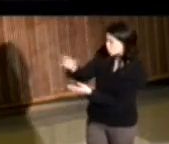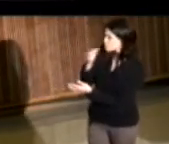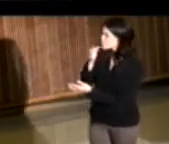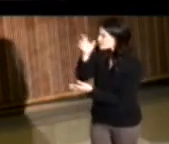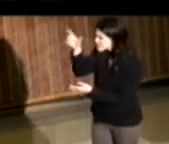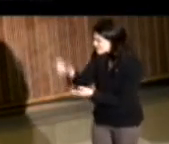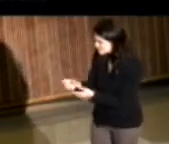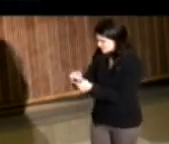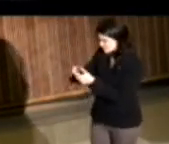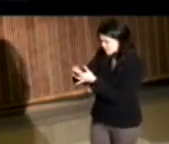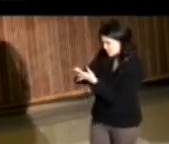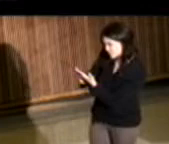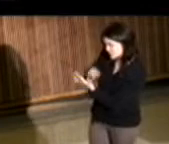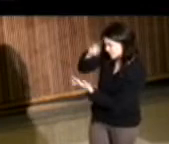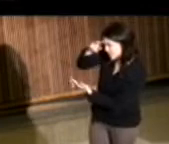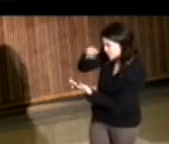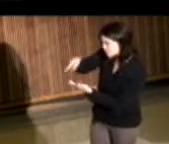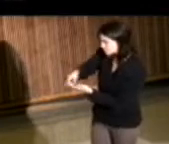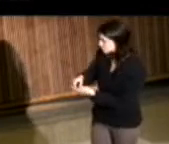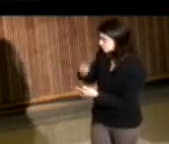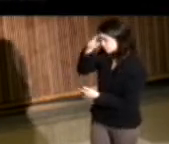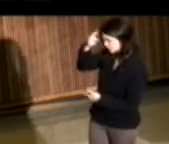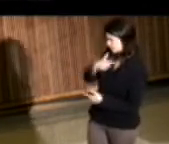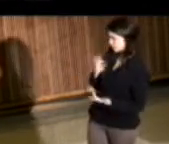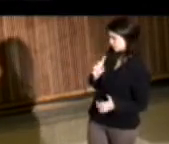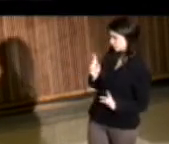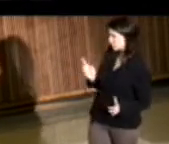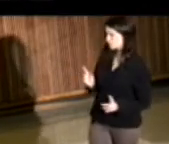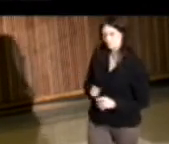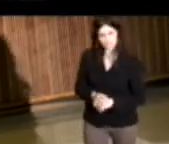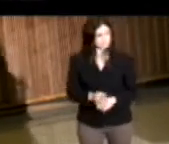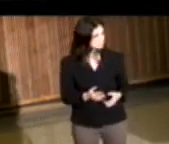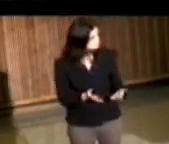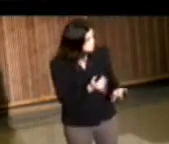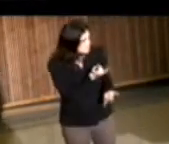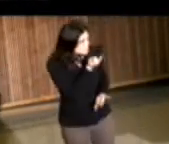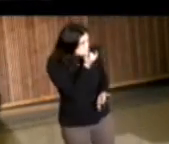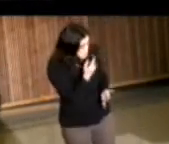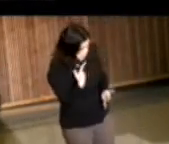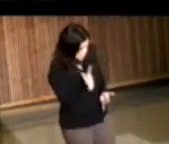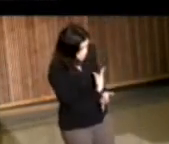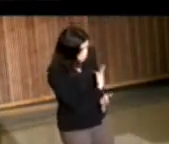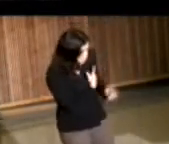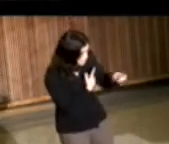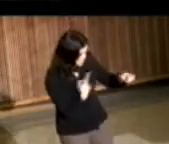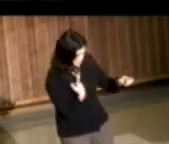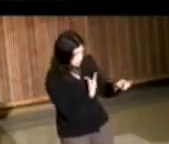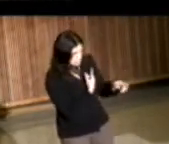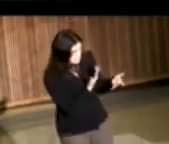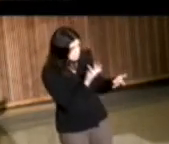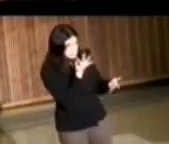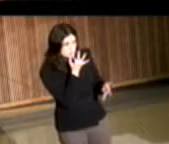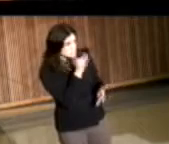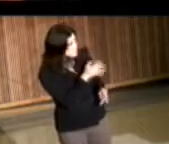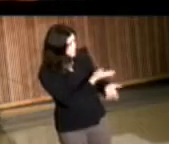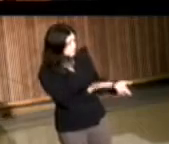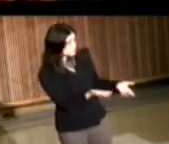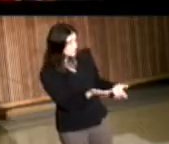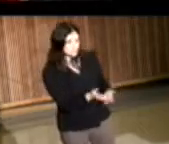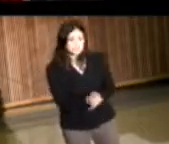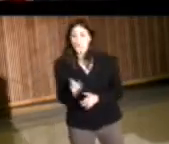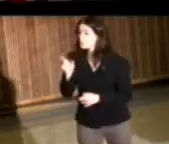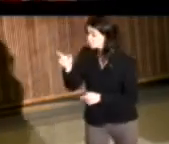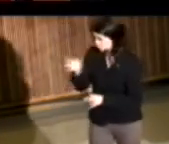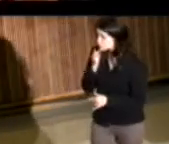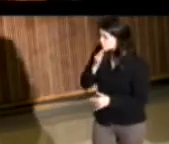de mim? Ele falou, não, eu nunca vi o senhor, eu estou passando pela cidade aqui pela primeira vez, eu não conheço o senhor. Conhece sim, você